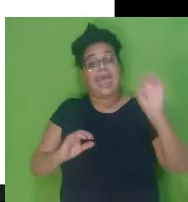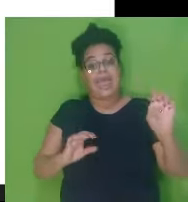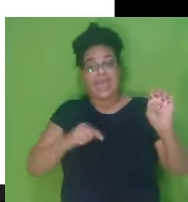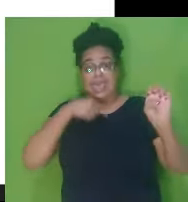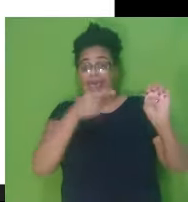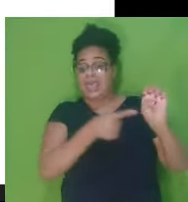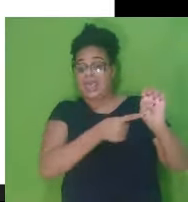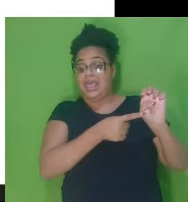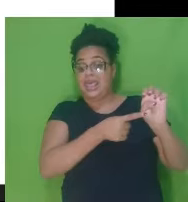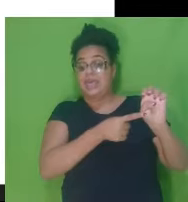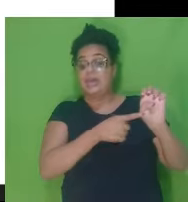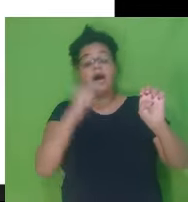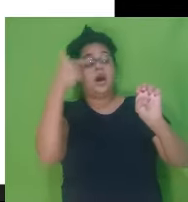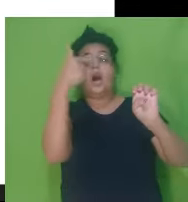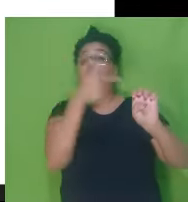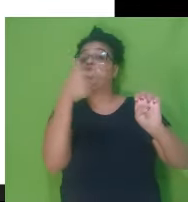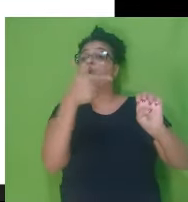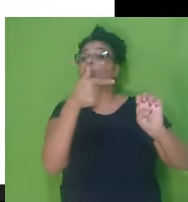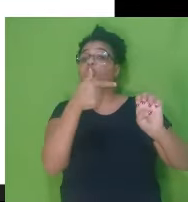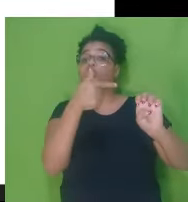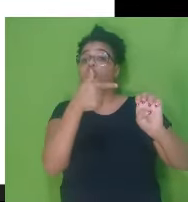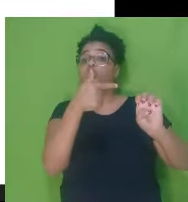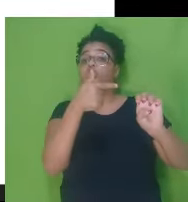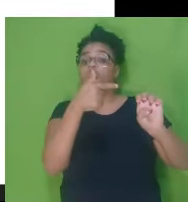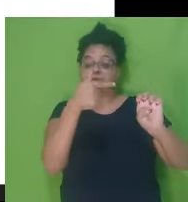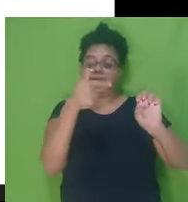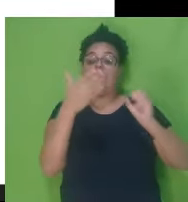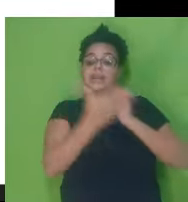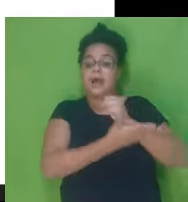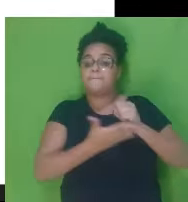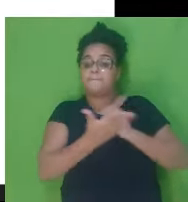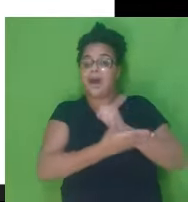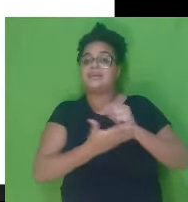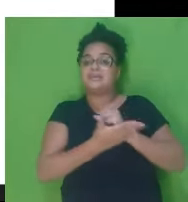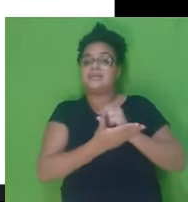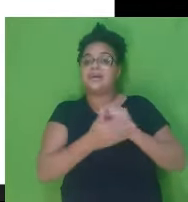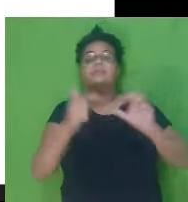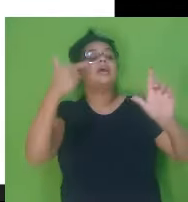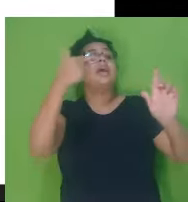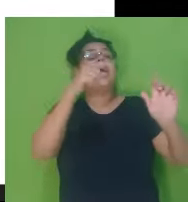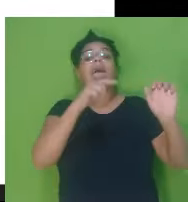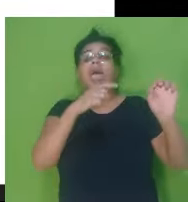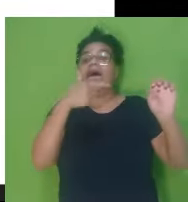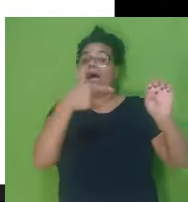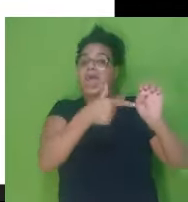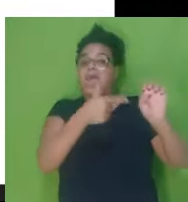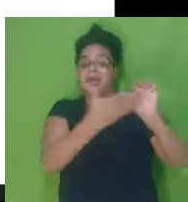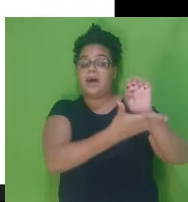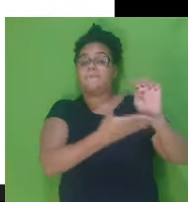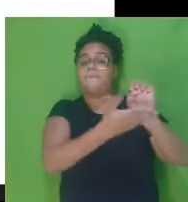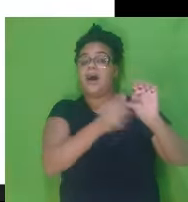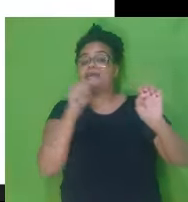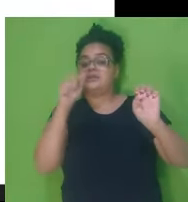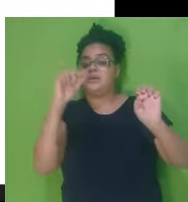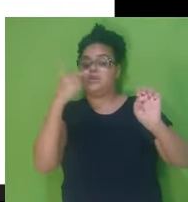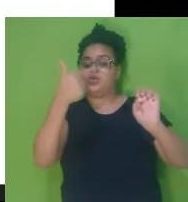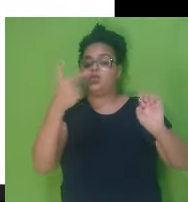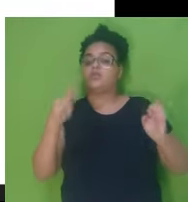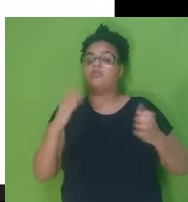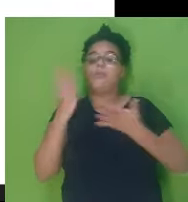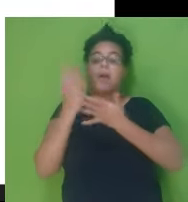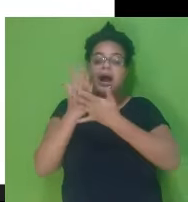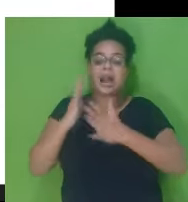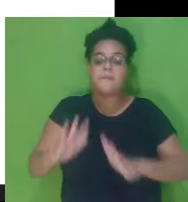para E ao quadrado. Né? E na base e 2 no expoente. Vamos